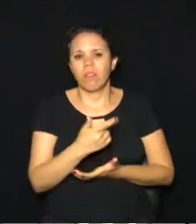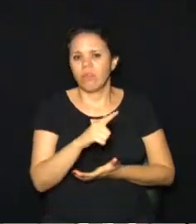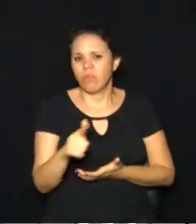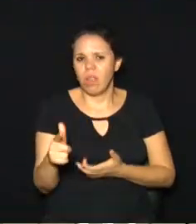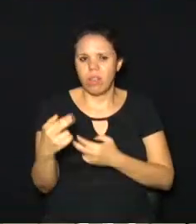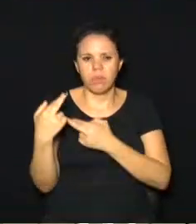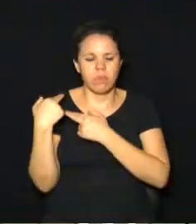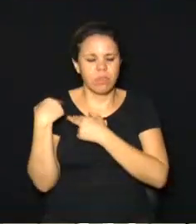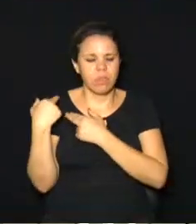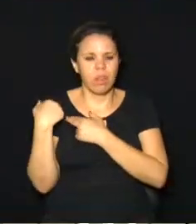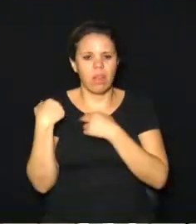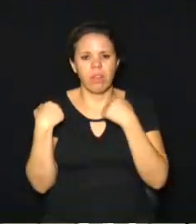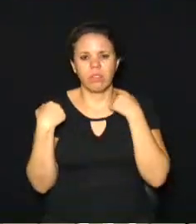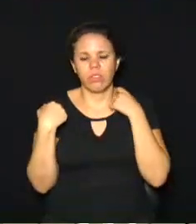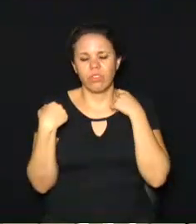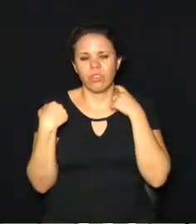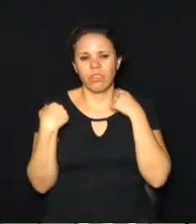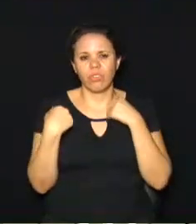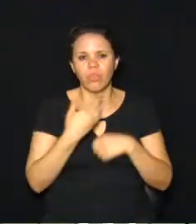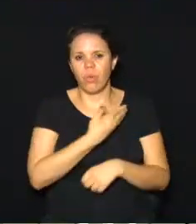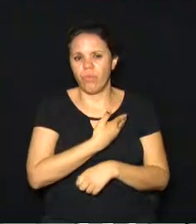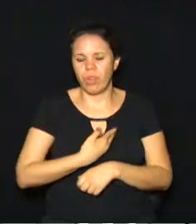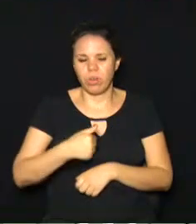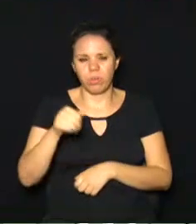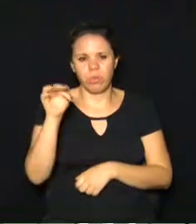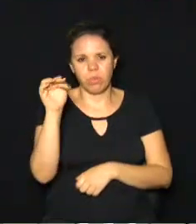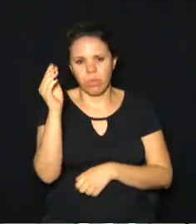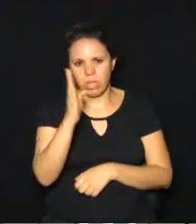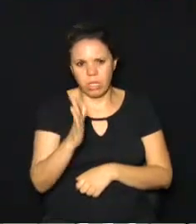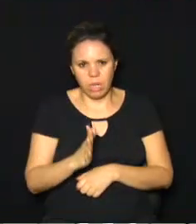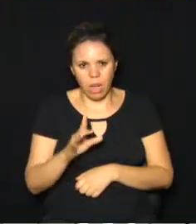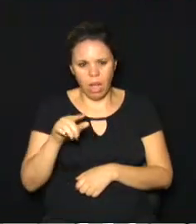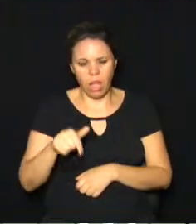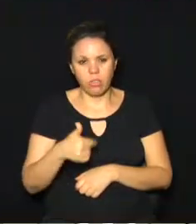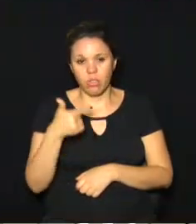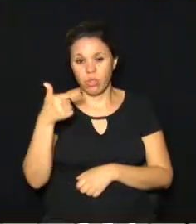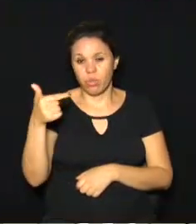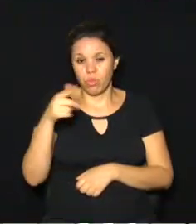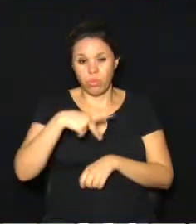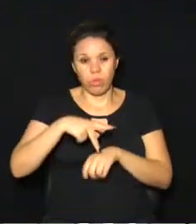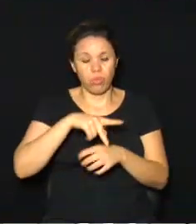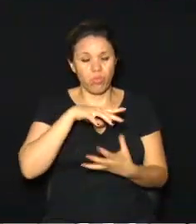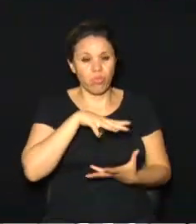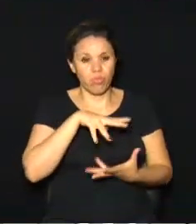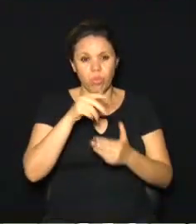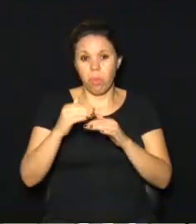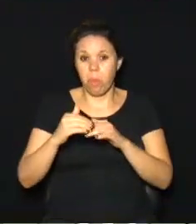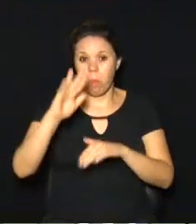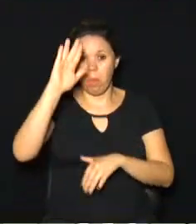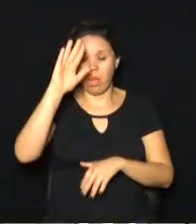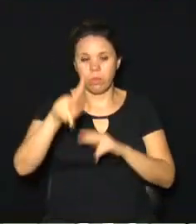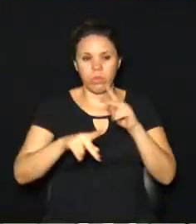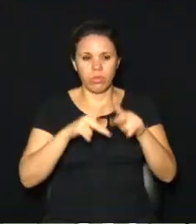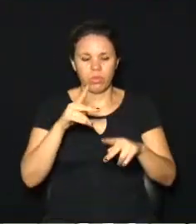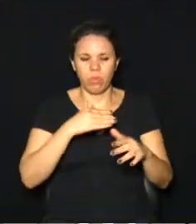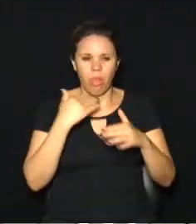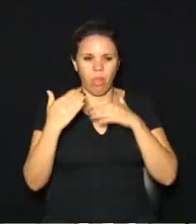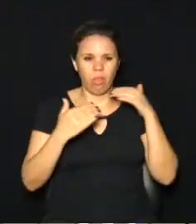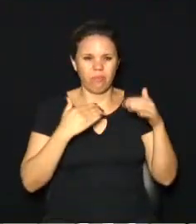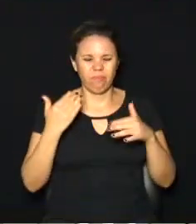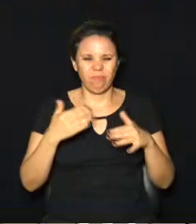governo brasileiro à pandemia, que nos torna já o segundo país do mundo com mais vidas perdidas, com